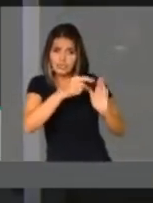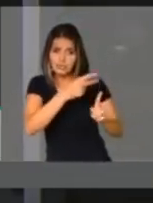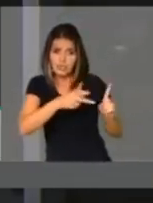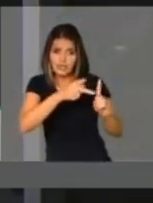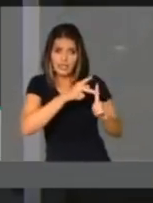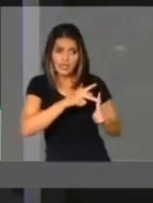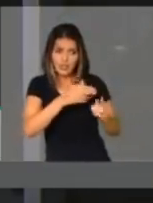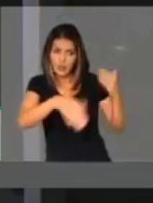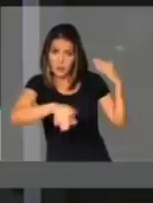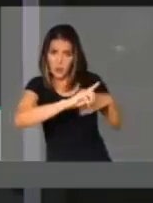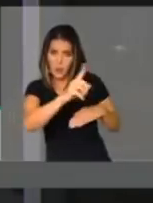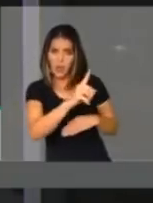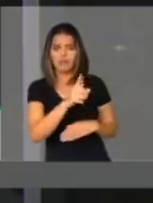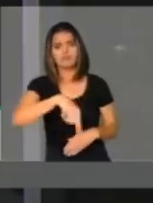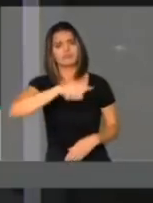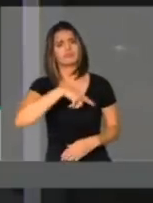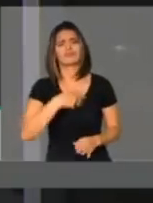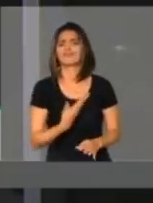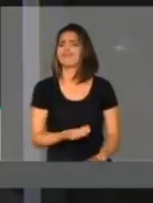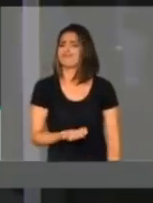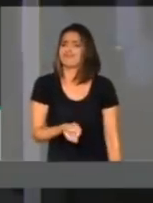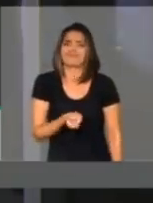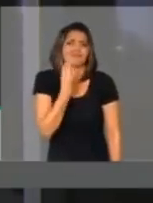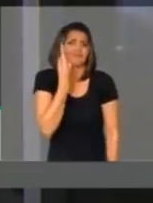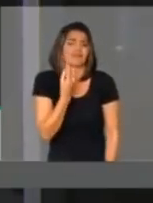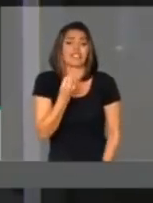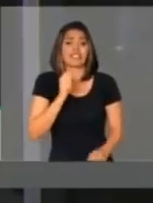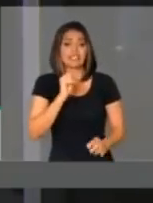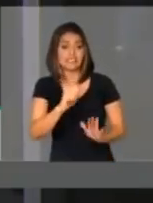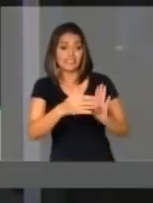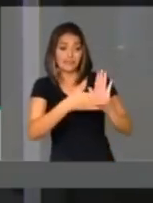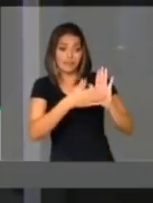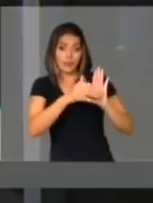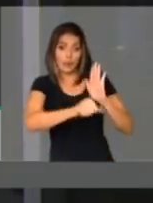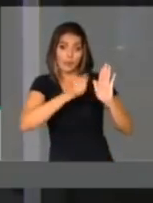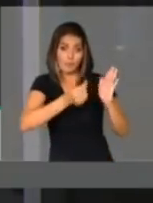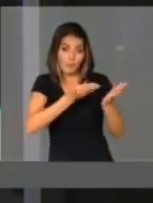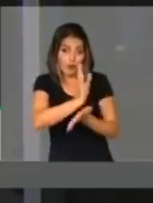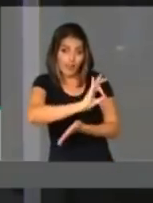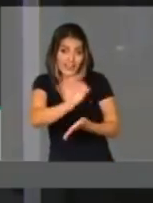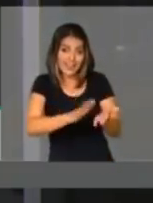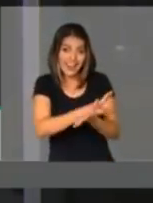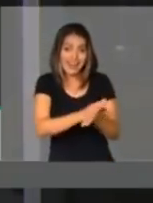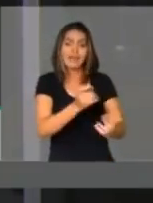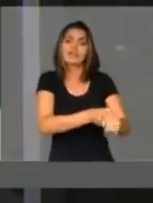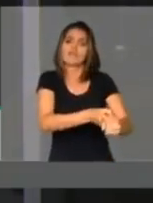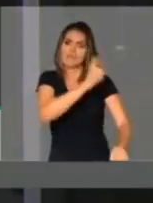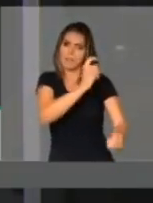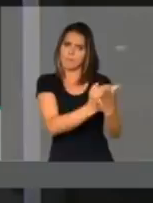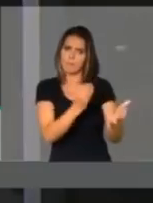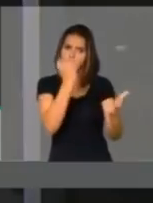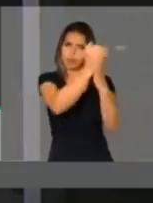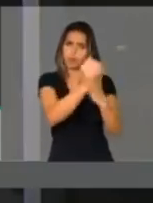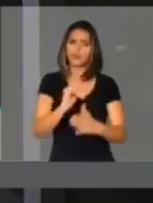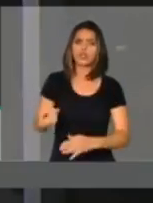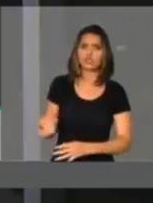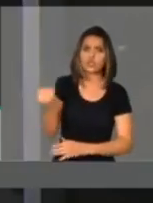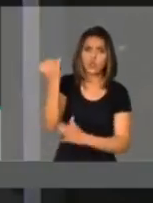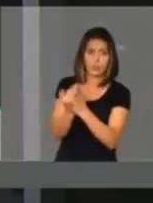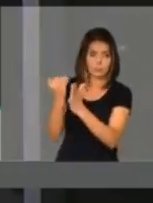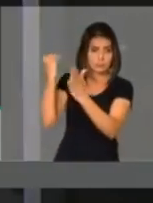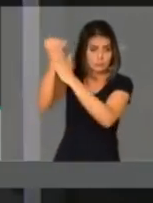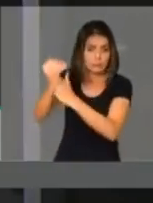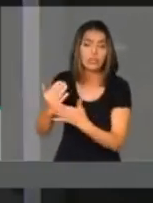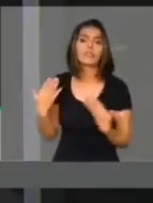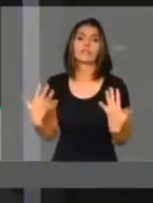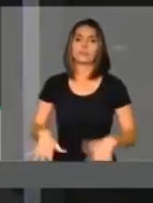absolutamente hipócritas, porque sabem que a não aprovação da reforma previdenciária vai aumentar a inflação, vai aumentar a taxa de juros, vai agravar